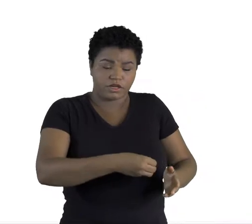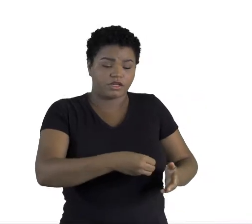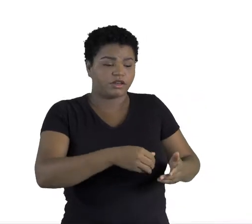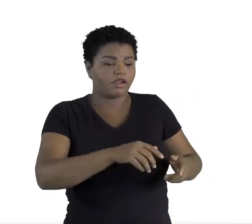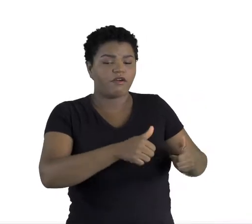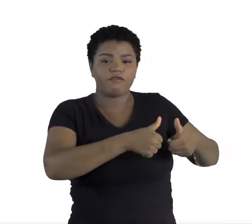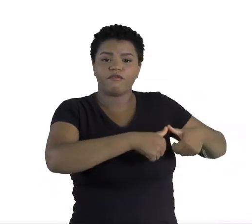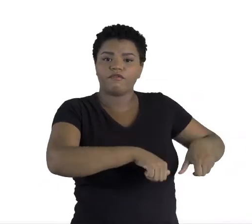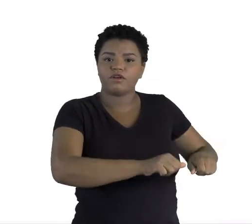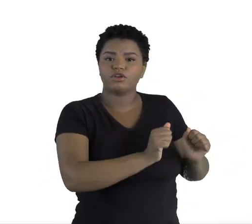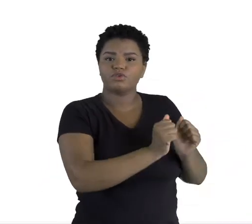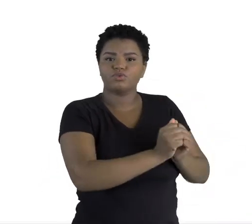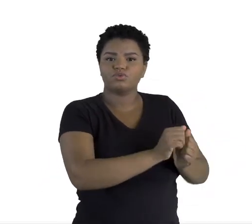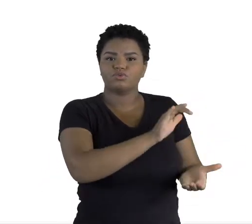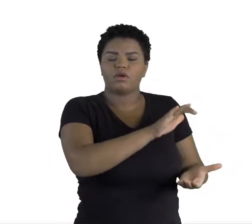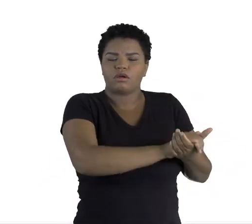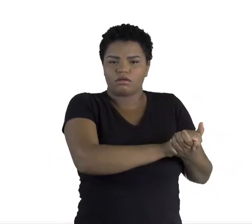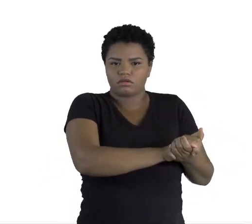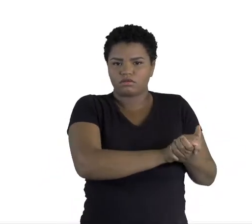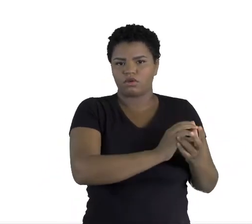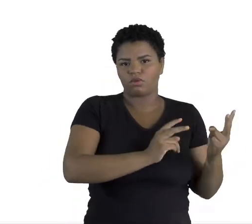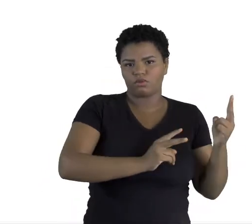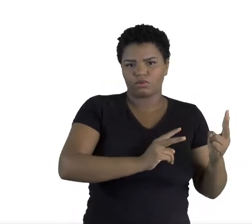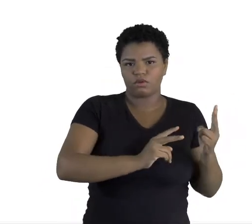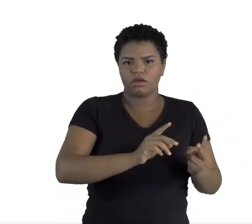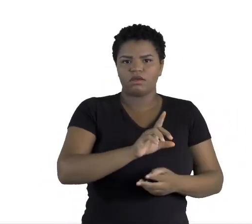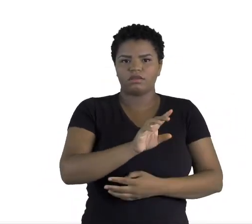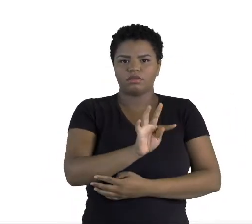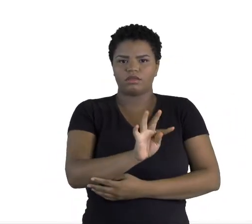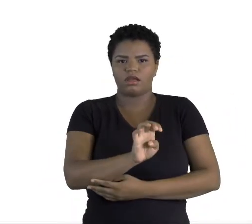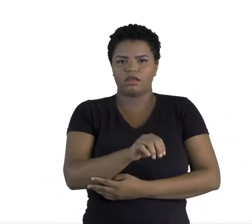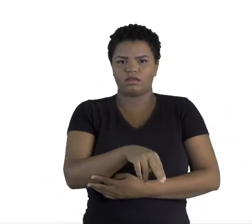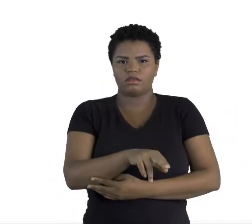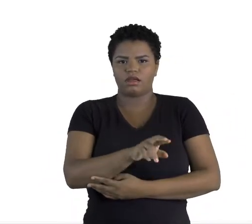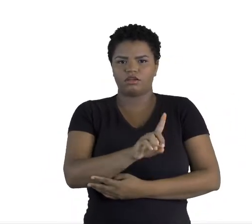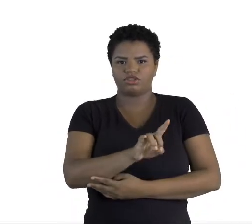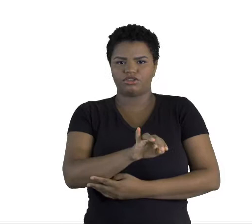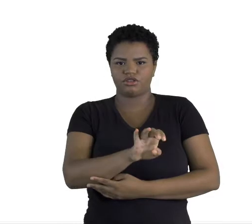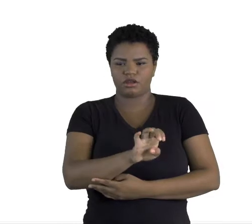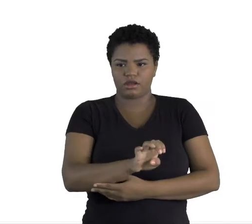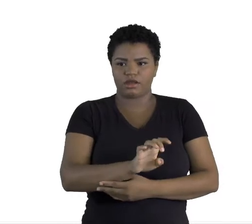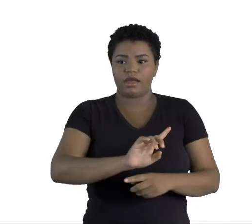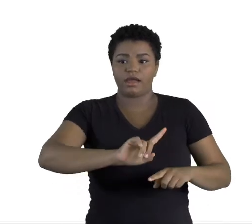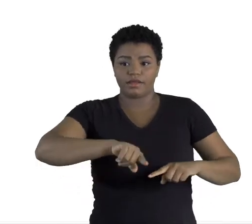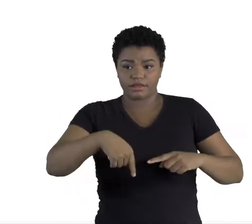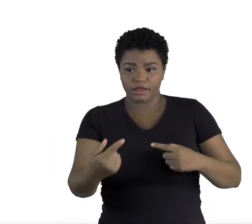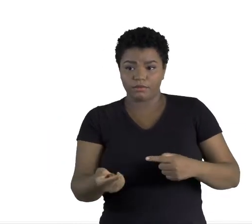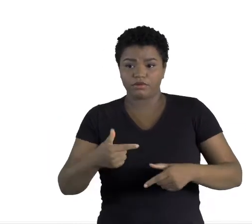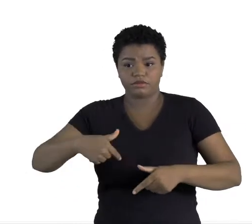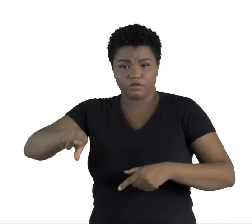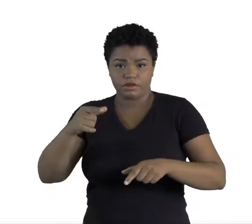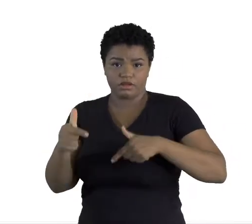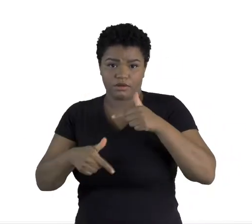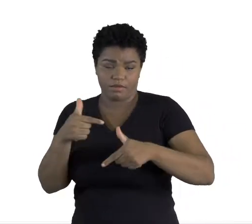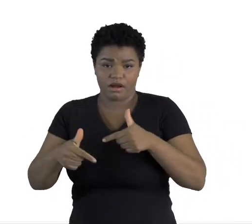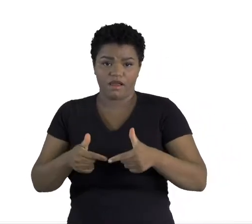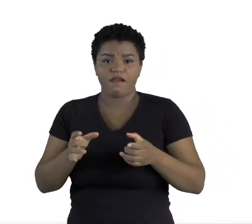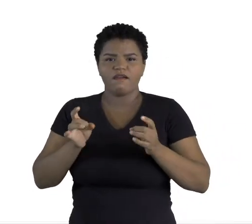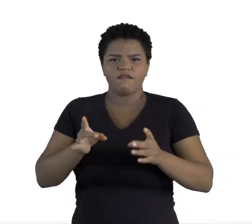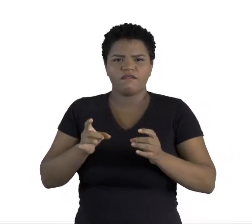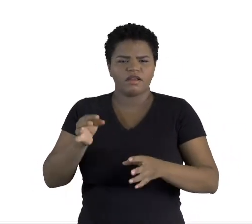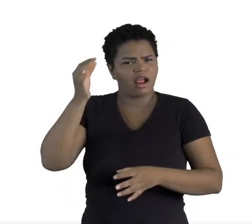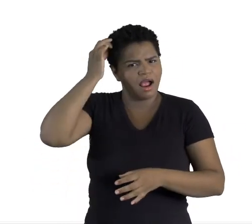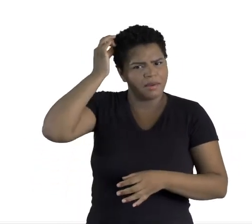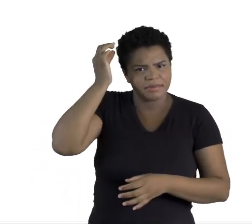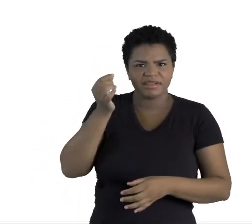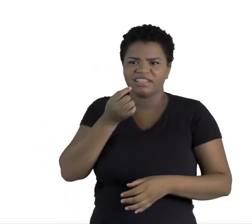Thénardier. Depois de demitida do trabalho, vende os cabelos, os dentes e se prostitui.